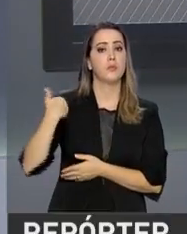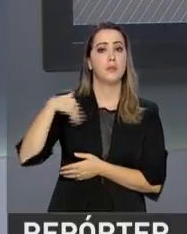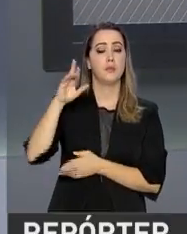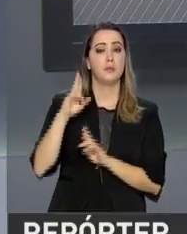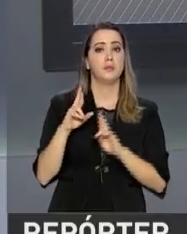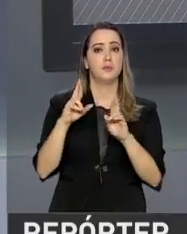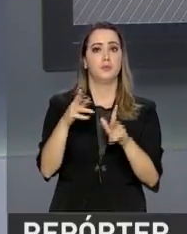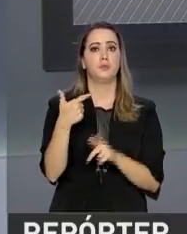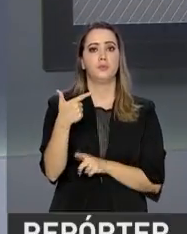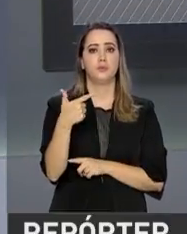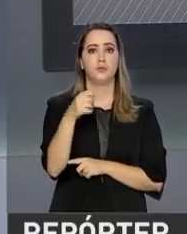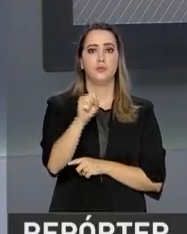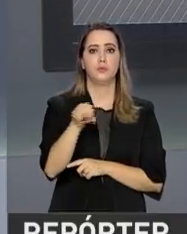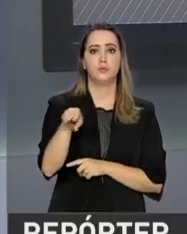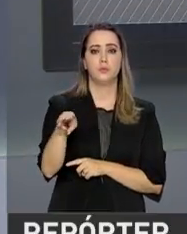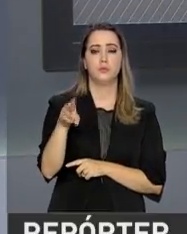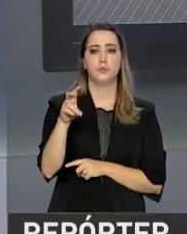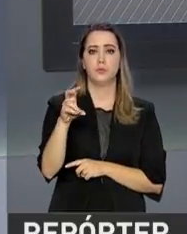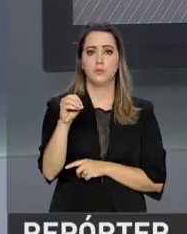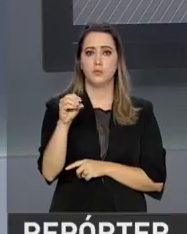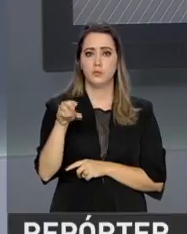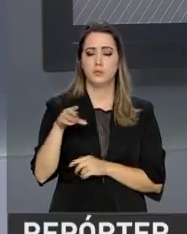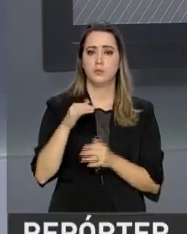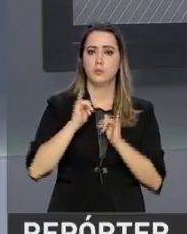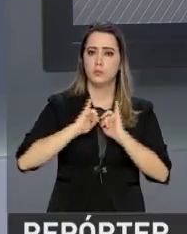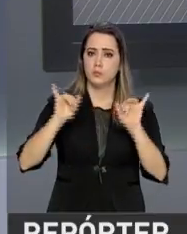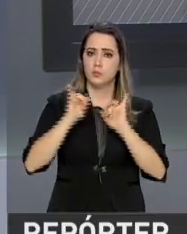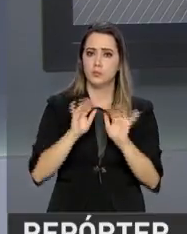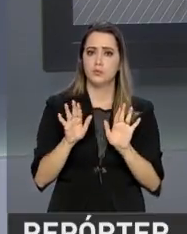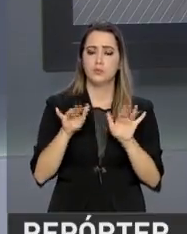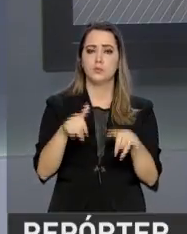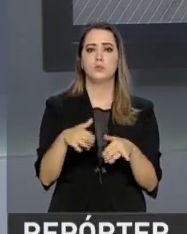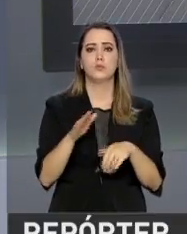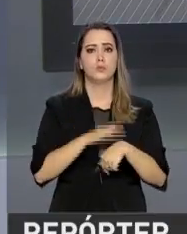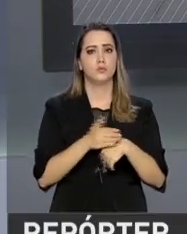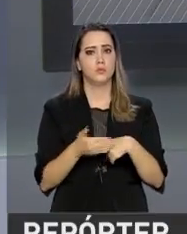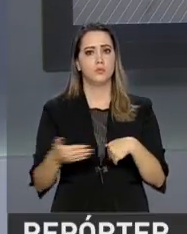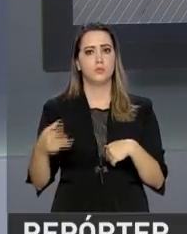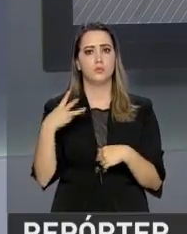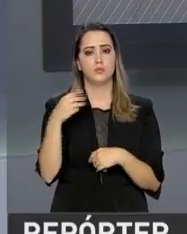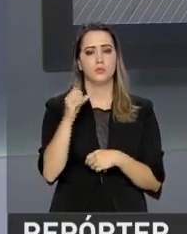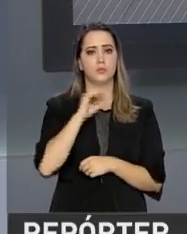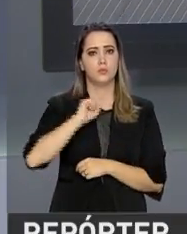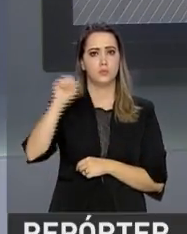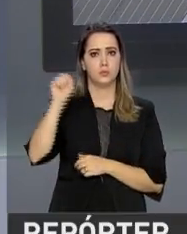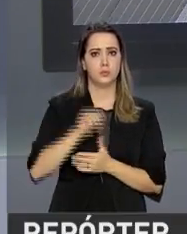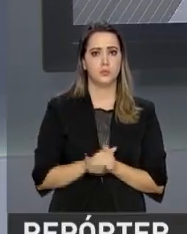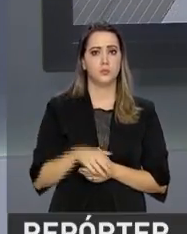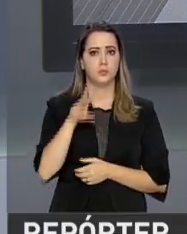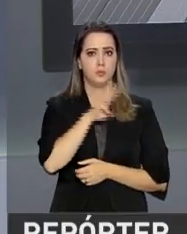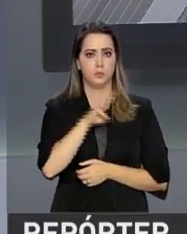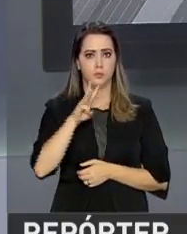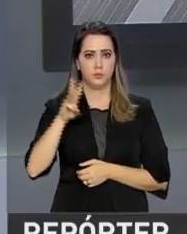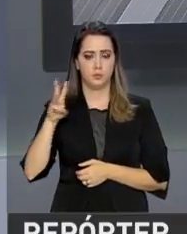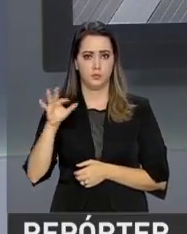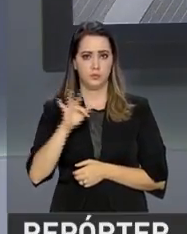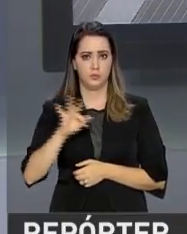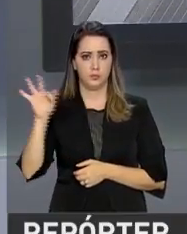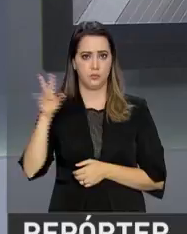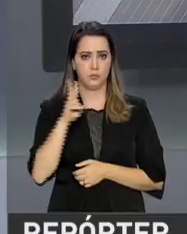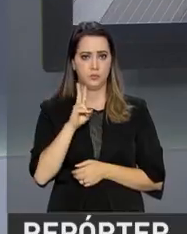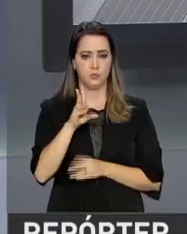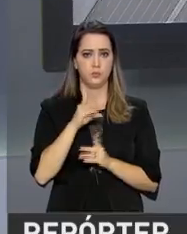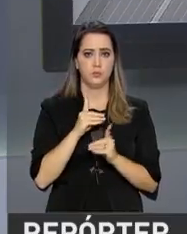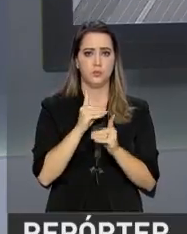São esperadas 28 milhões e 500 mil declarações até o fim do prazo, em 30 de abril. No site da Receita Federal,